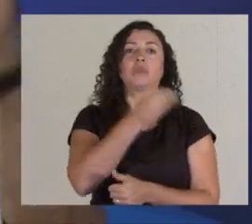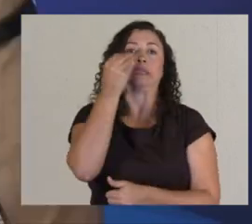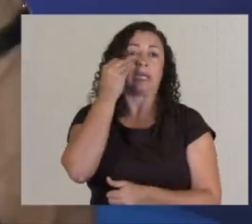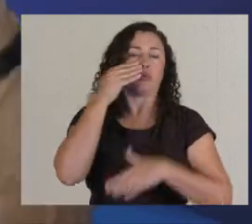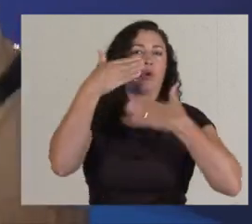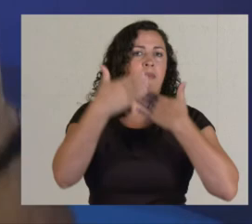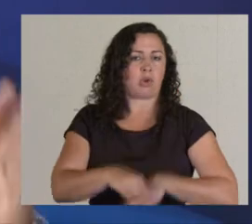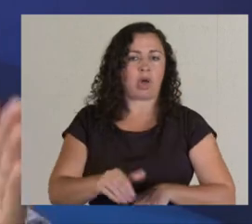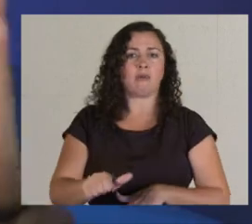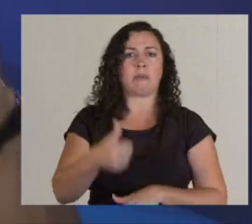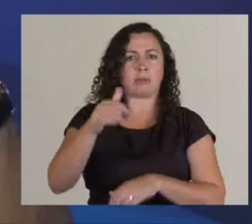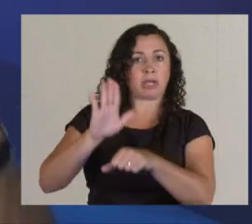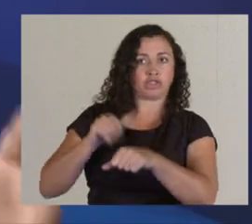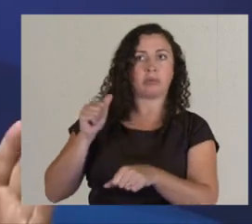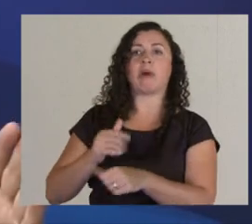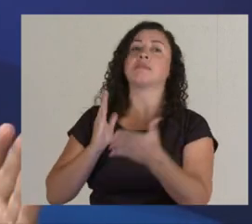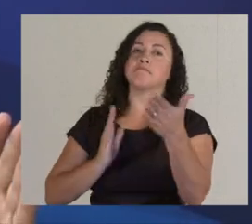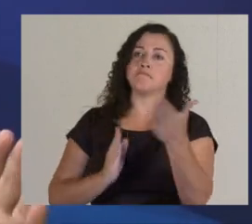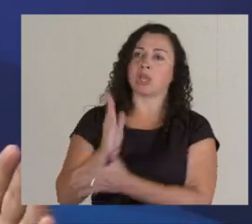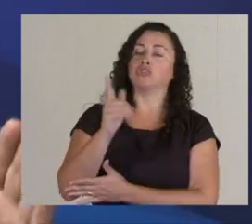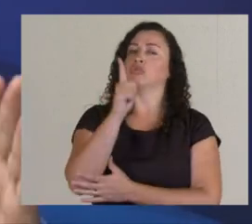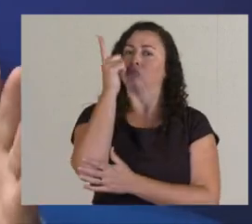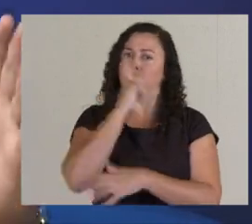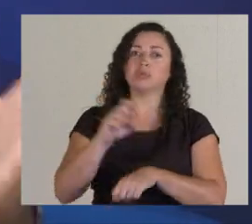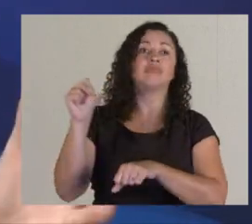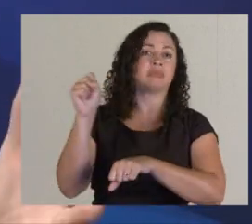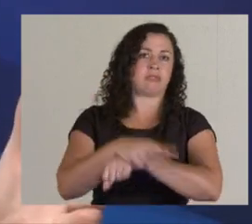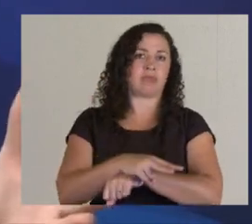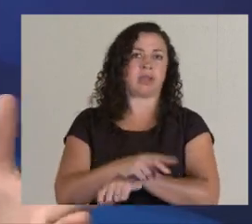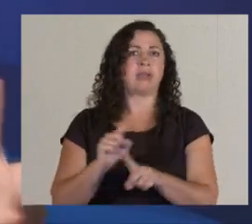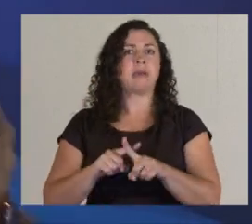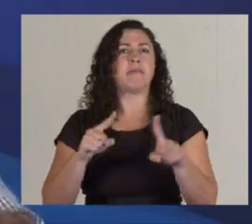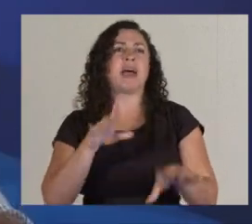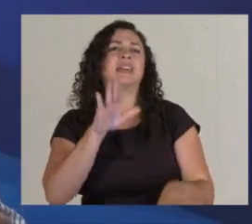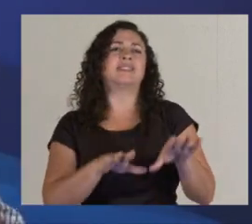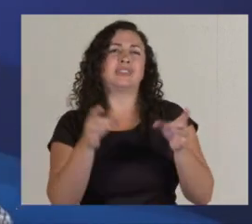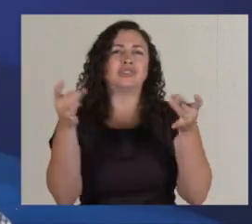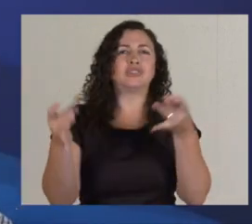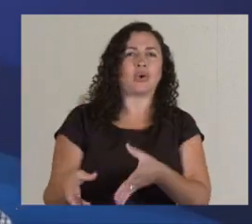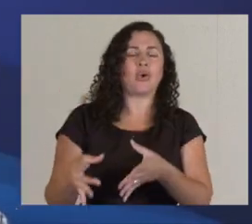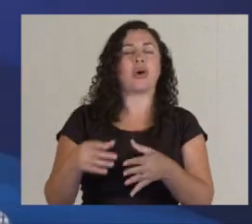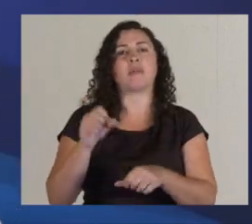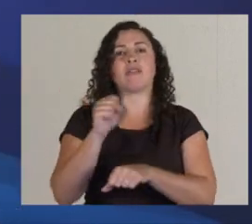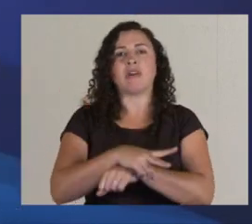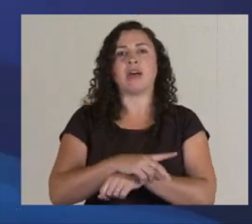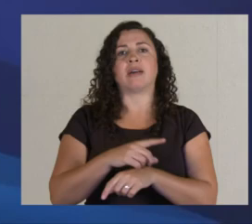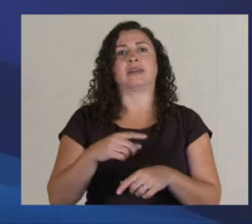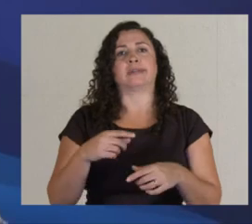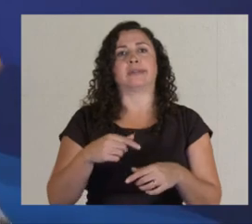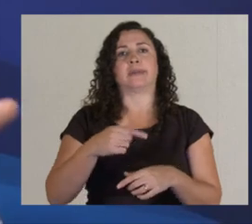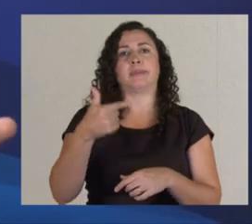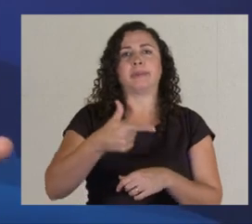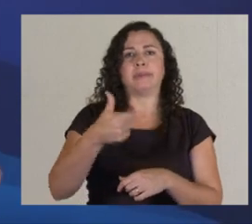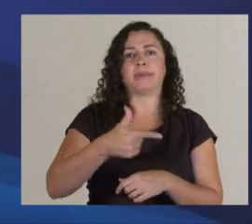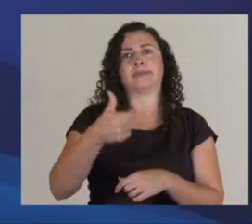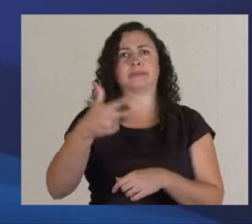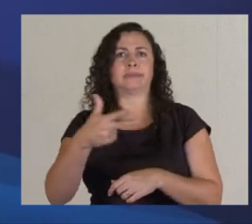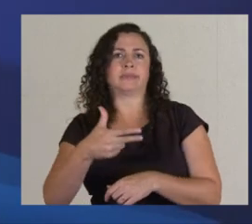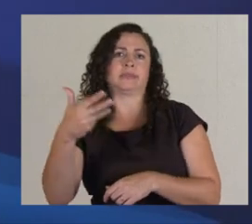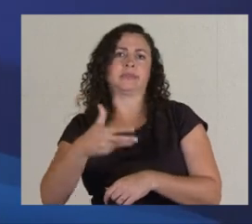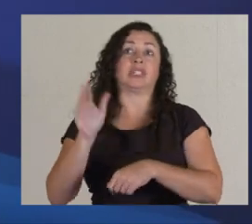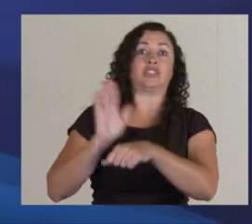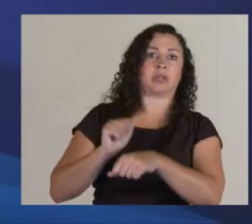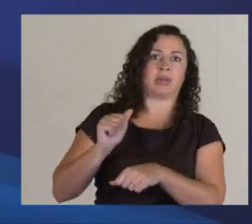chamada, ele passou, ele tem a vaga. Né? Só que, como a gente sabe, sempre sobram vagas para segunda, terceira, quarta. Sim. Então, da primeira